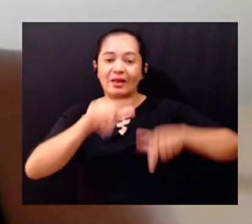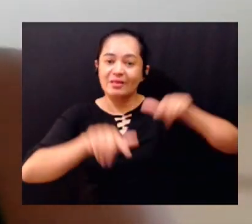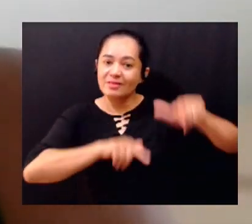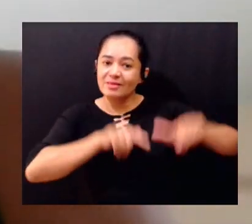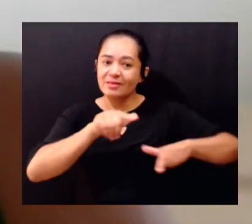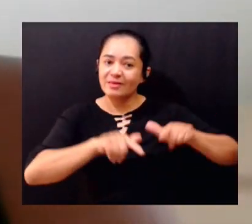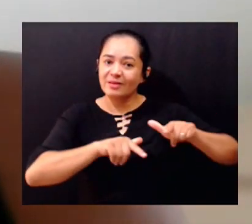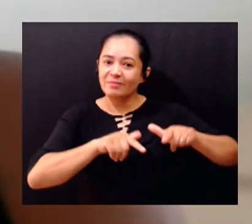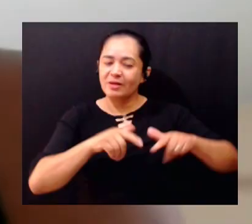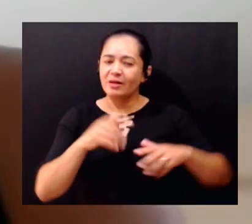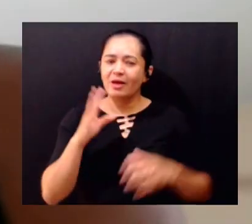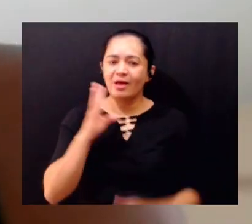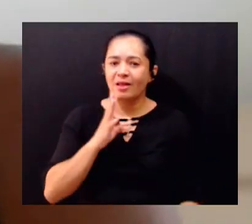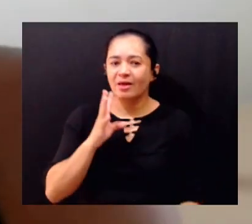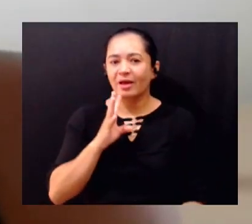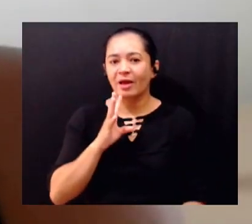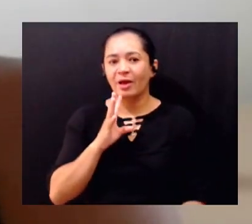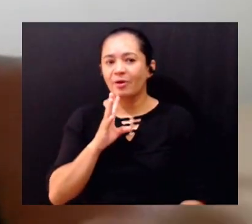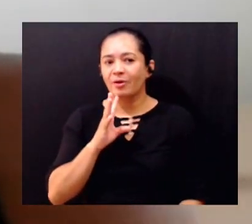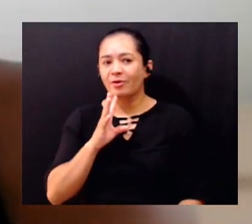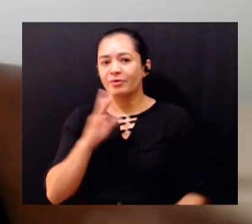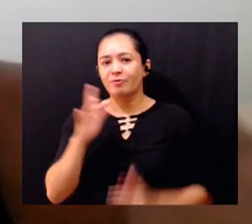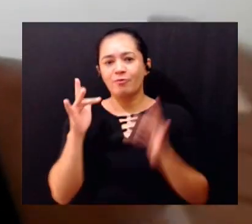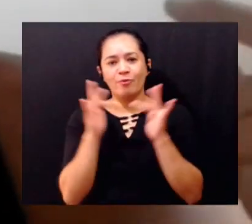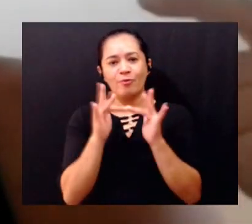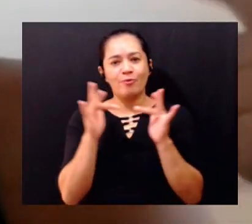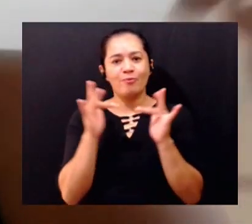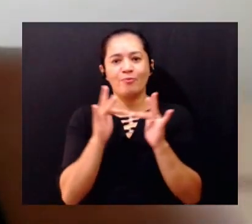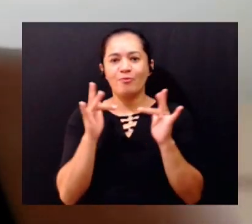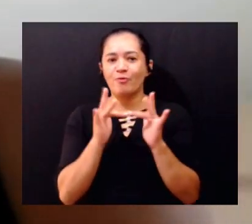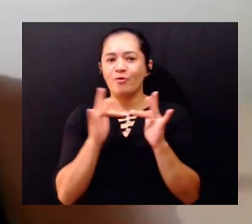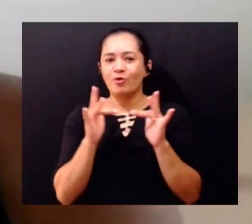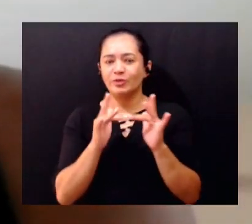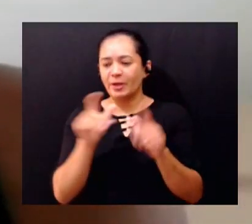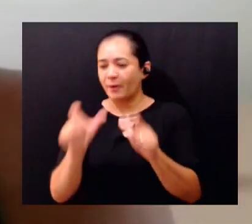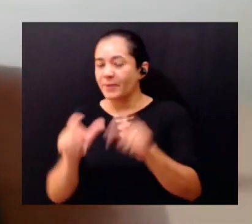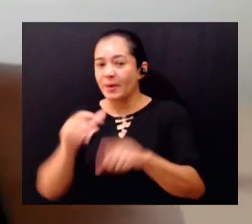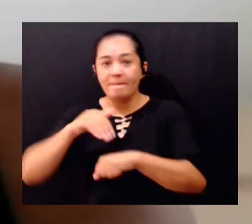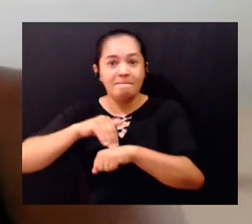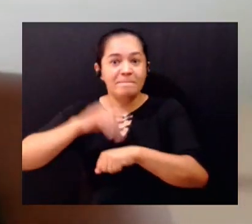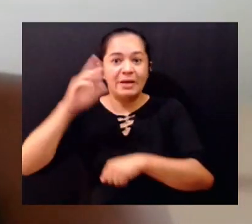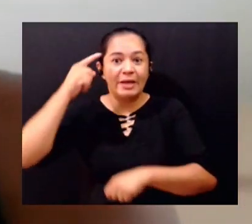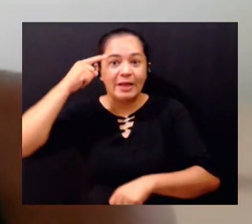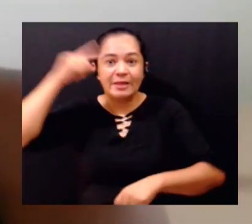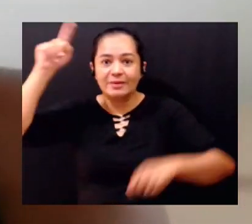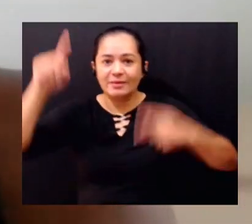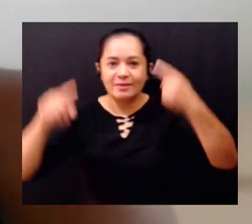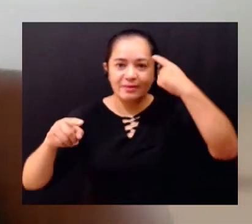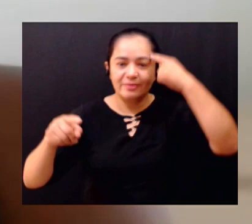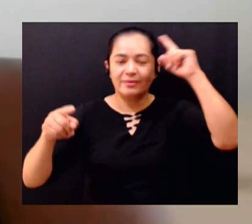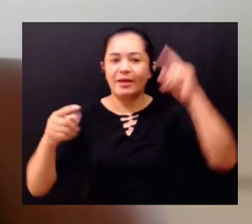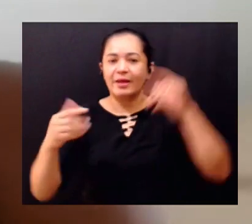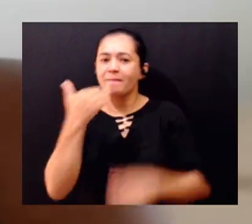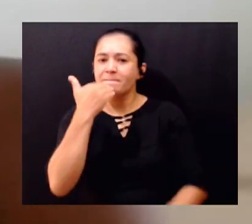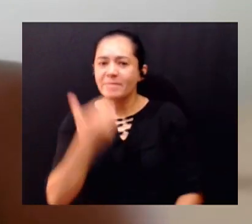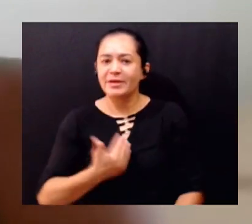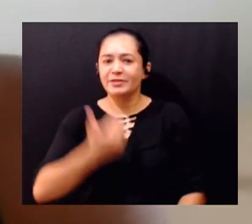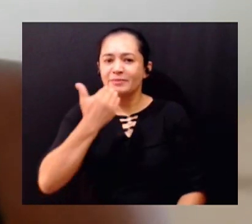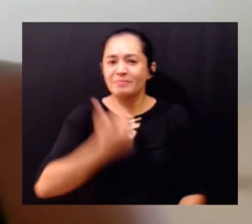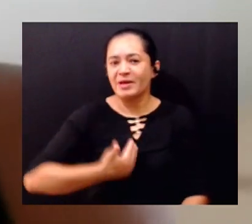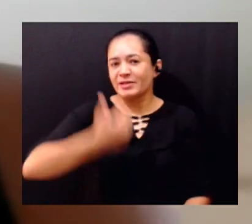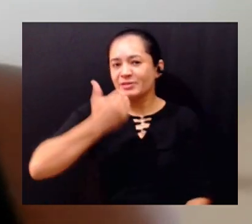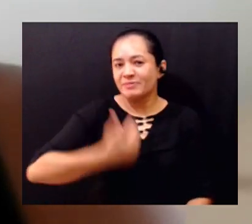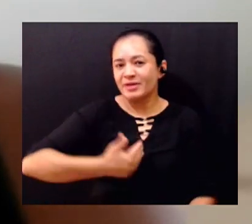legal, é um contato com mais pessoas com ideias, com editorias te pedindo ilustração. O Diego sabe muito bem disso,